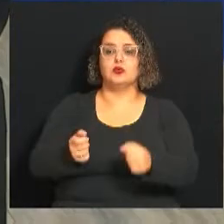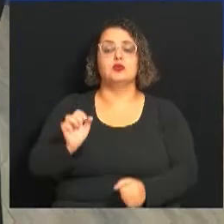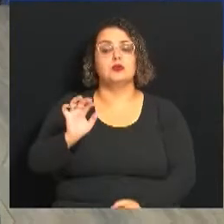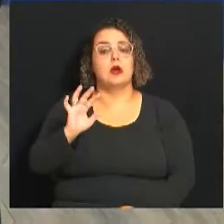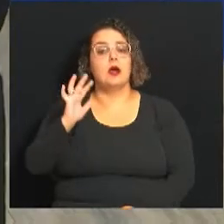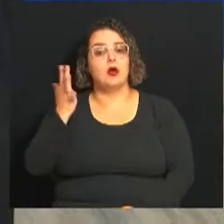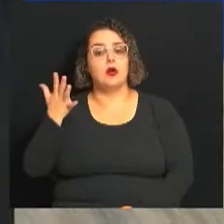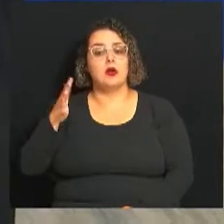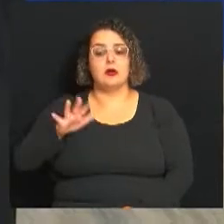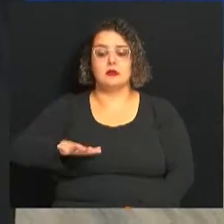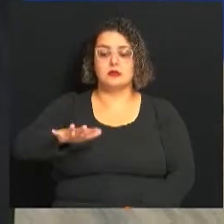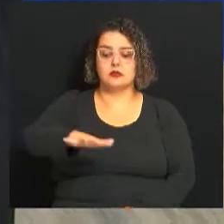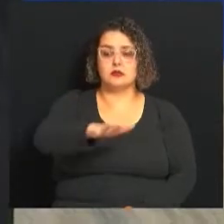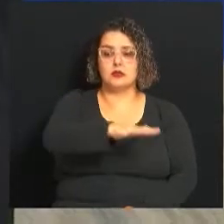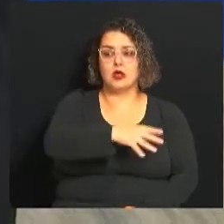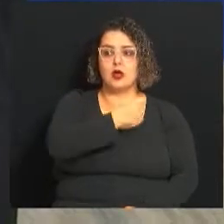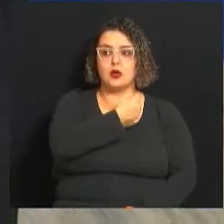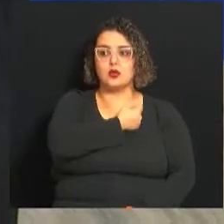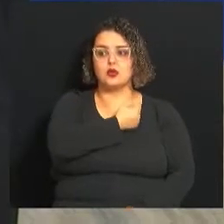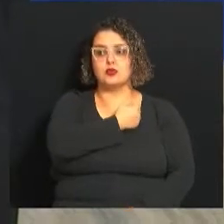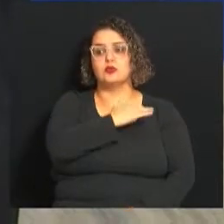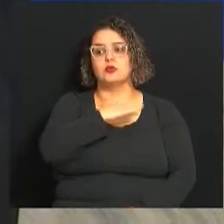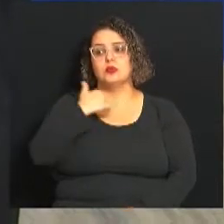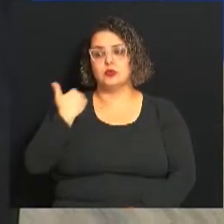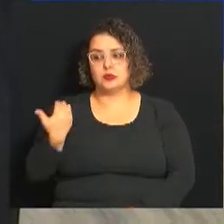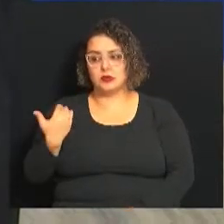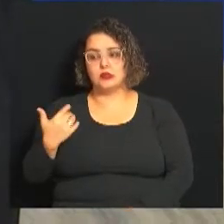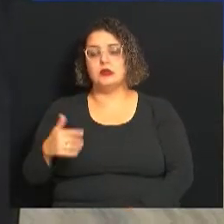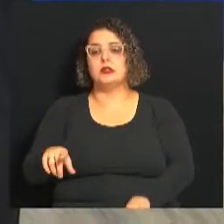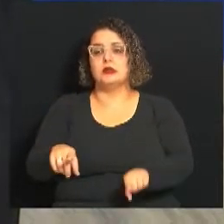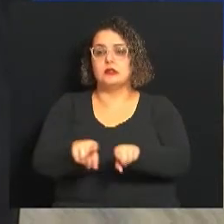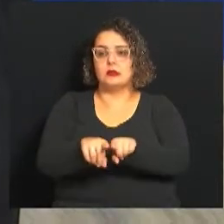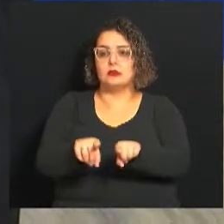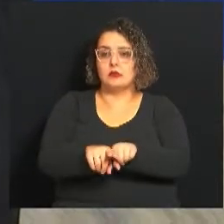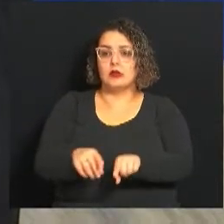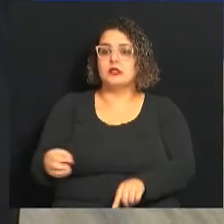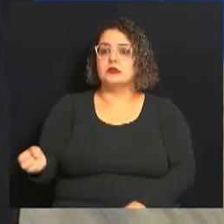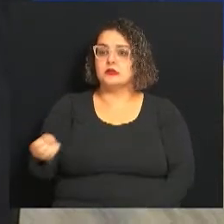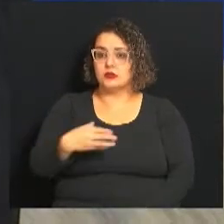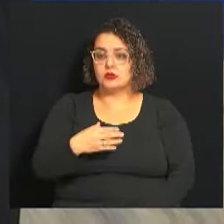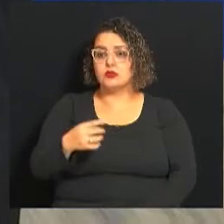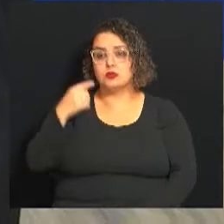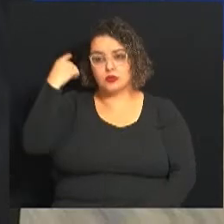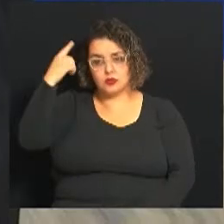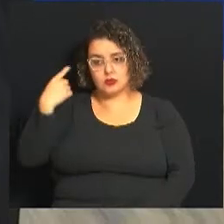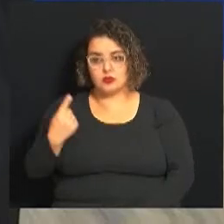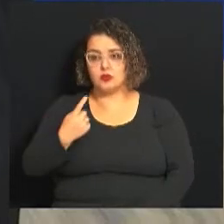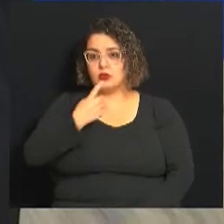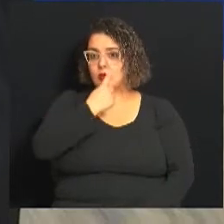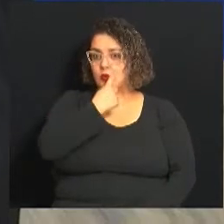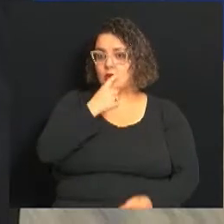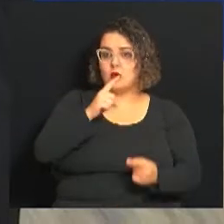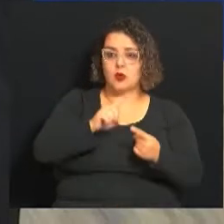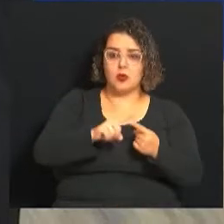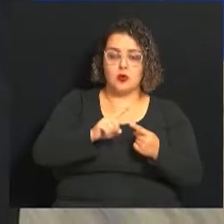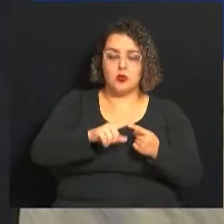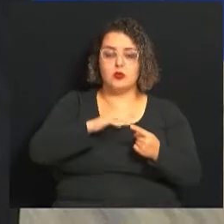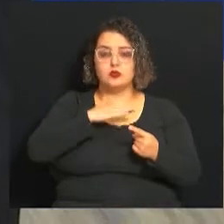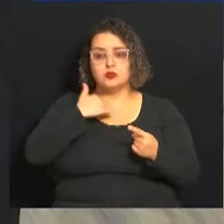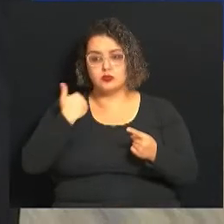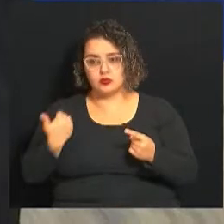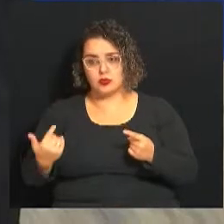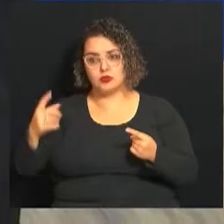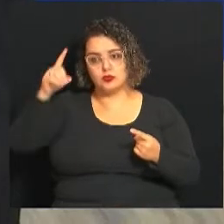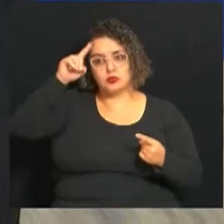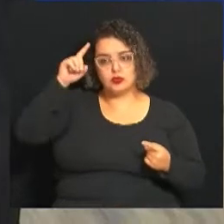nossa região e o número de óbitos, e tem essa atualização importante, então, da Mirna Abreu com o óbito de Covid-19 no dia 1º